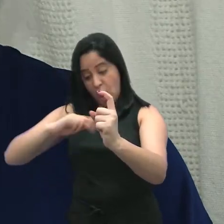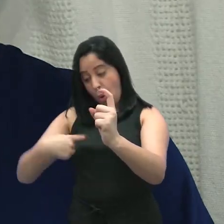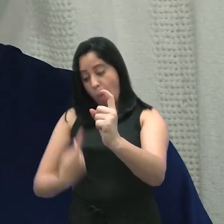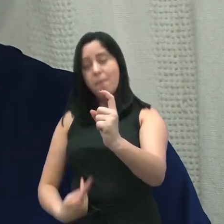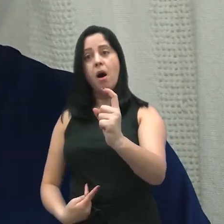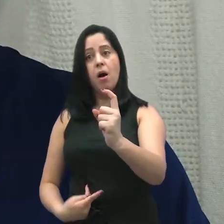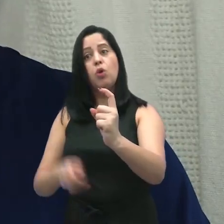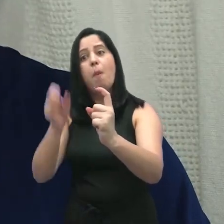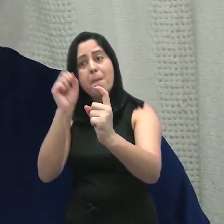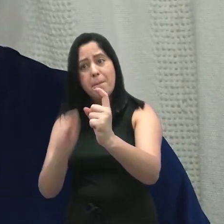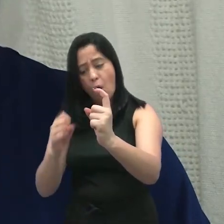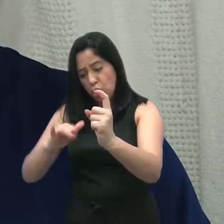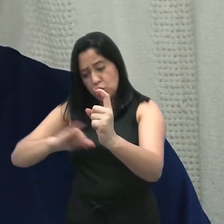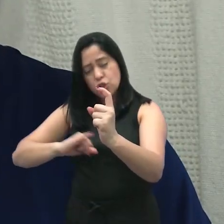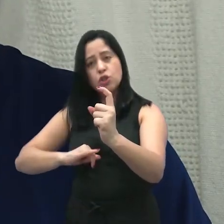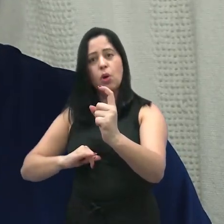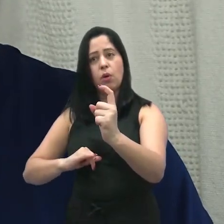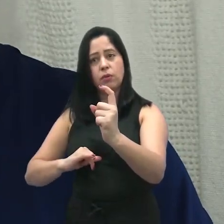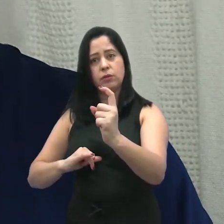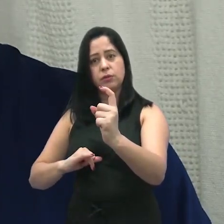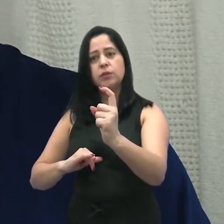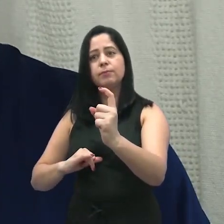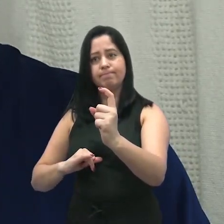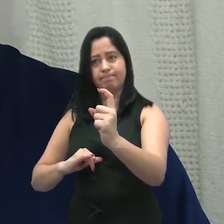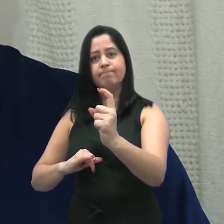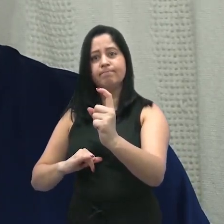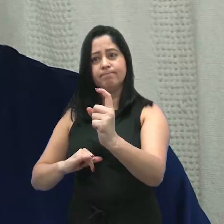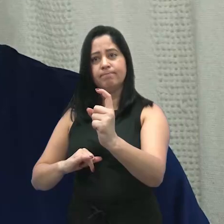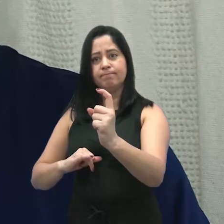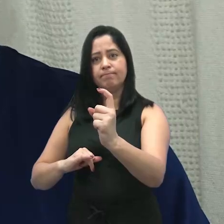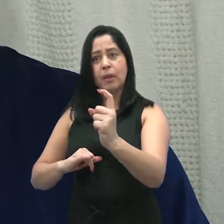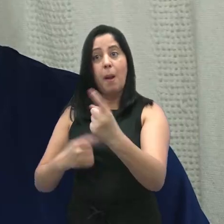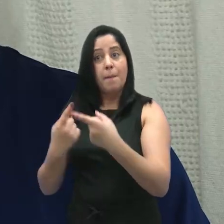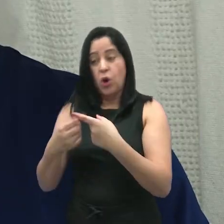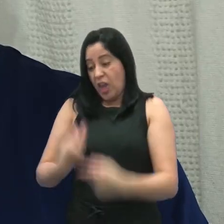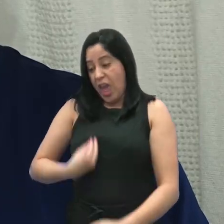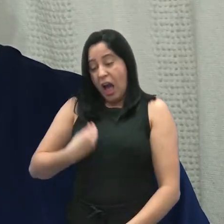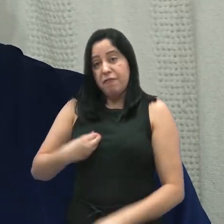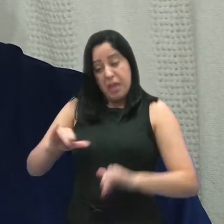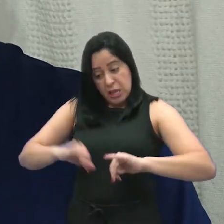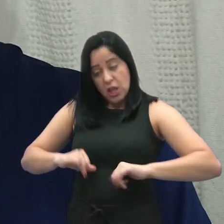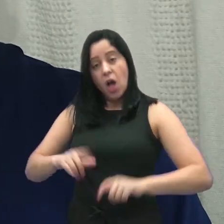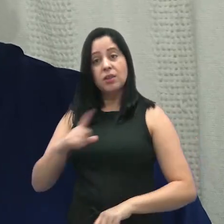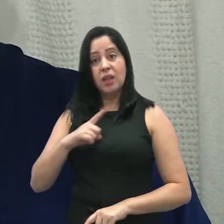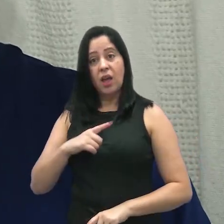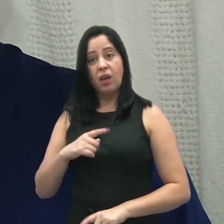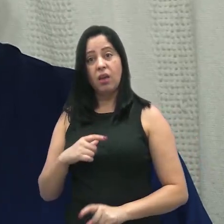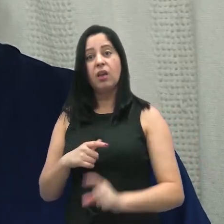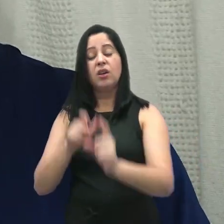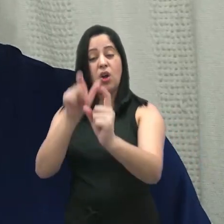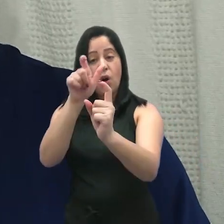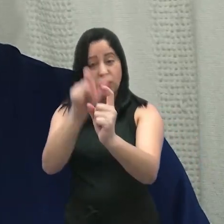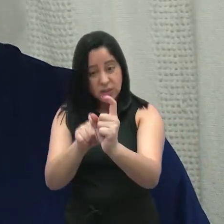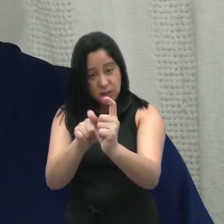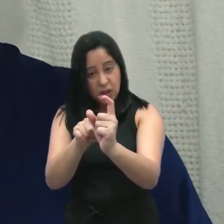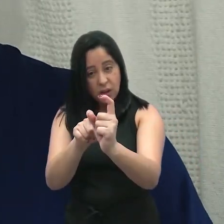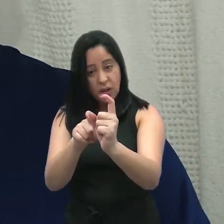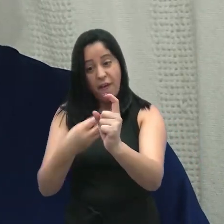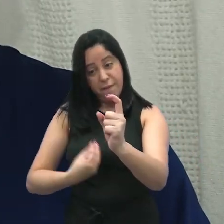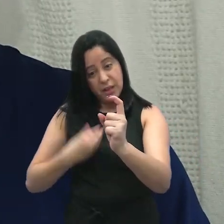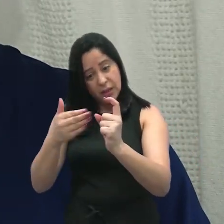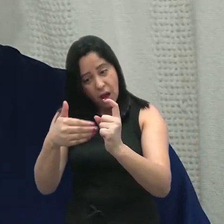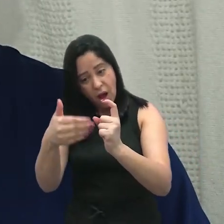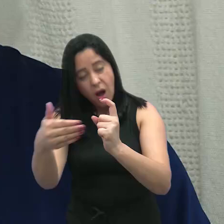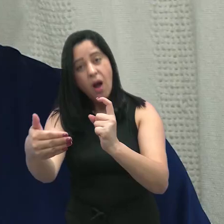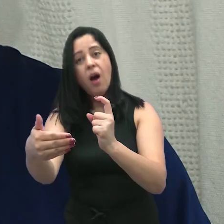ser humano e que tem que vivenciar o luto, tem que passar por isso, como a gente passa em tudo na vida. Saber que você ficou e que a sua